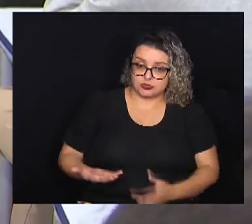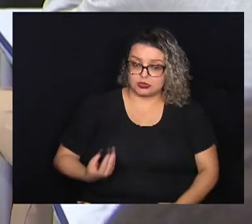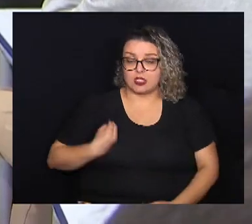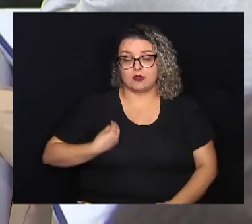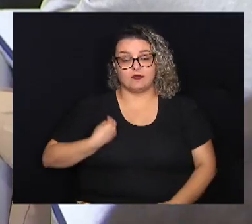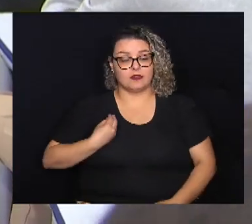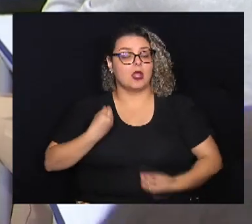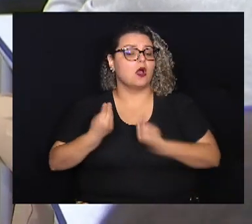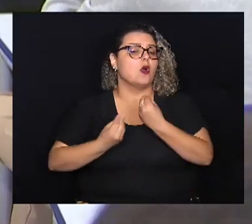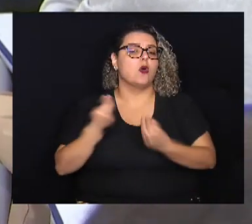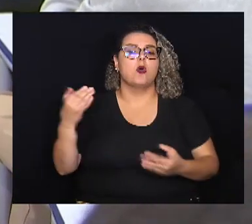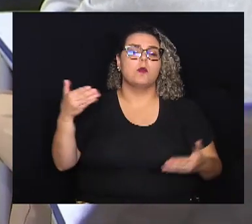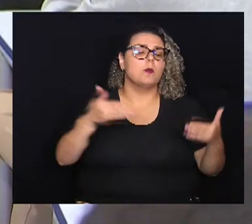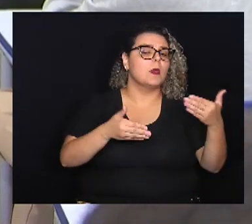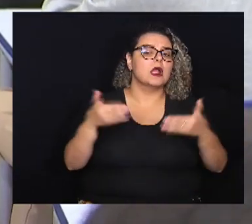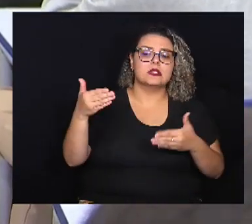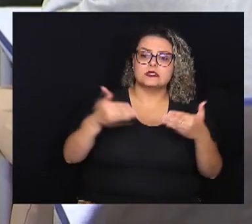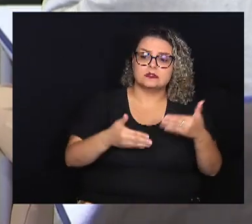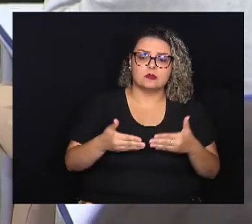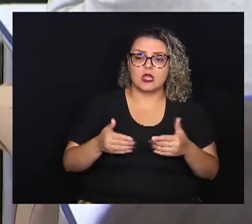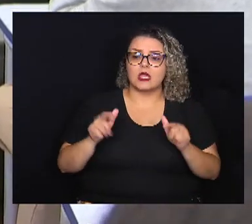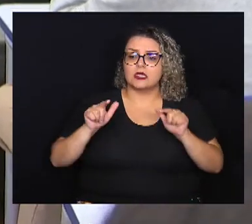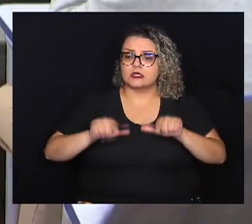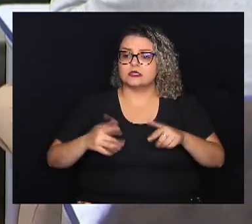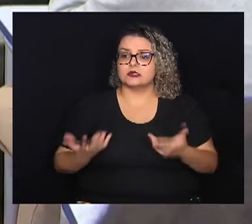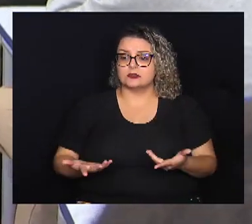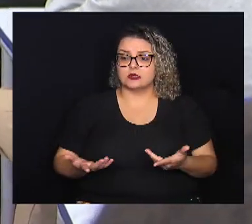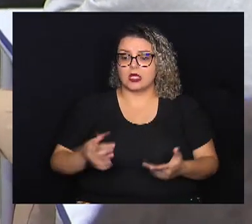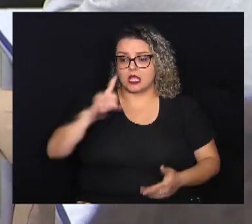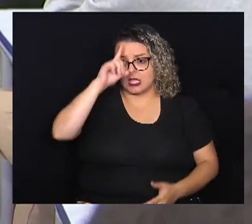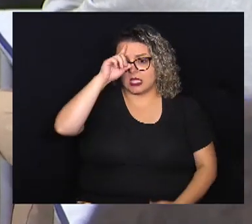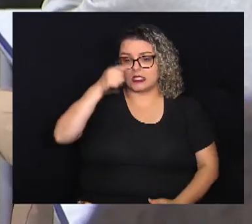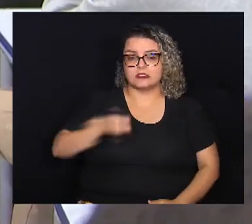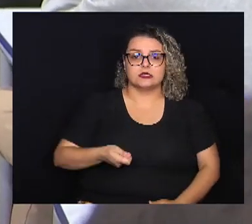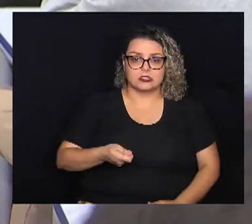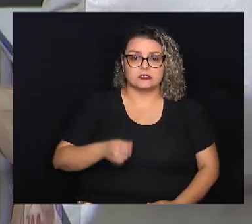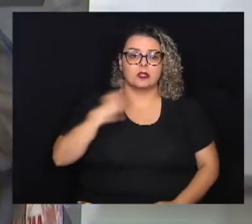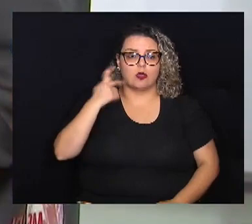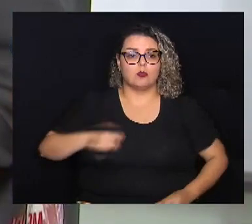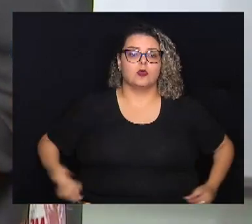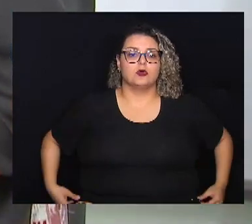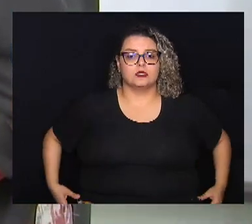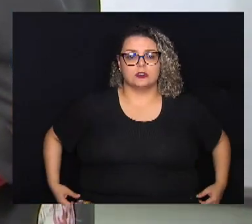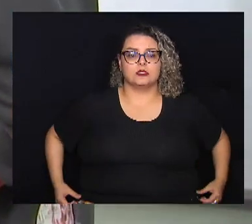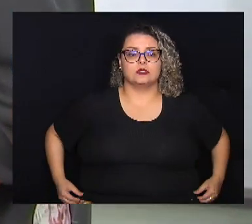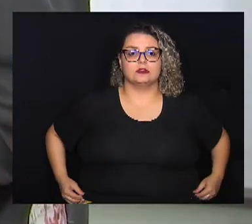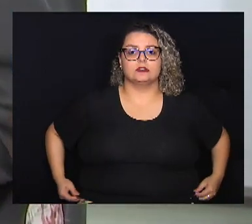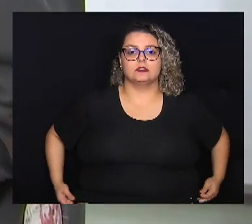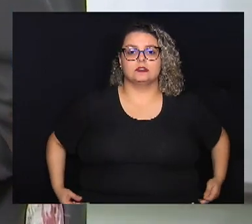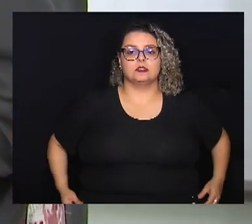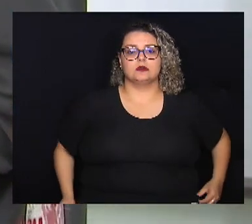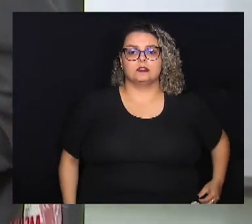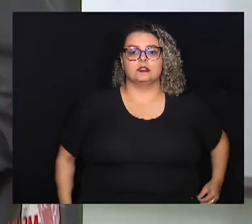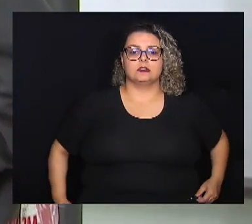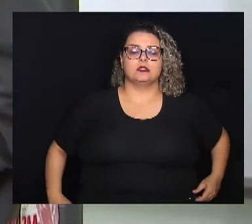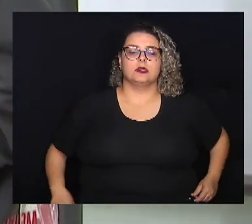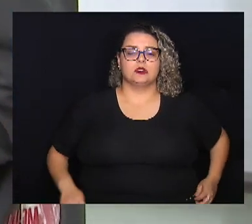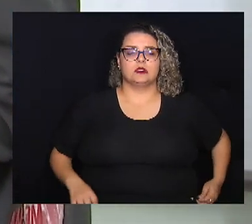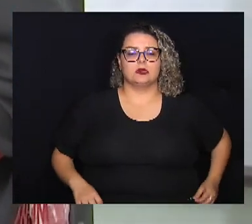podem participar desse espaço onde as decisões políticas são tomadas onde as leis são feitas onde